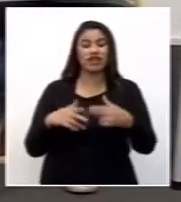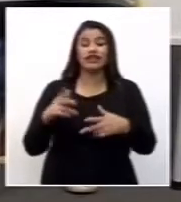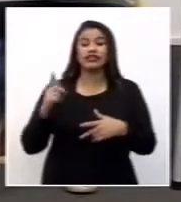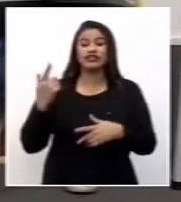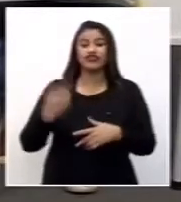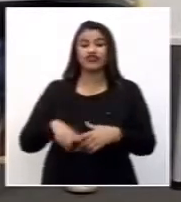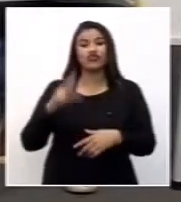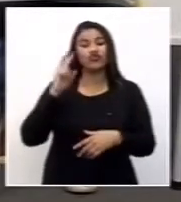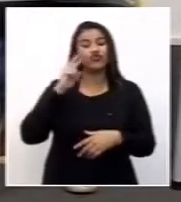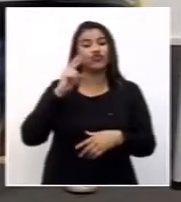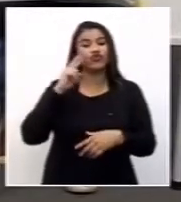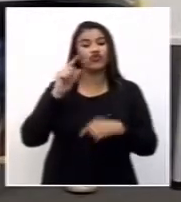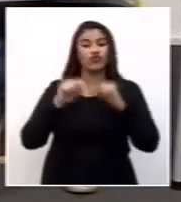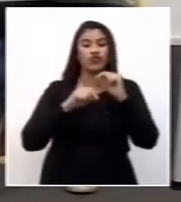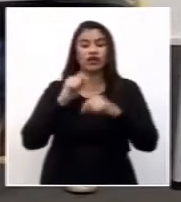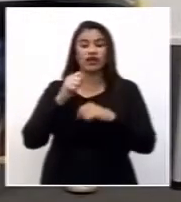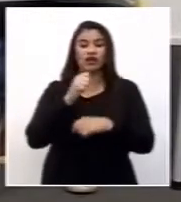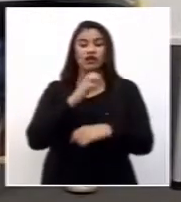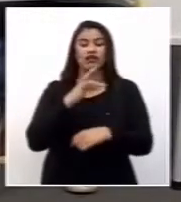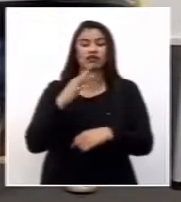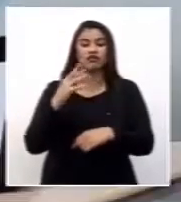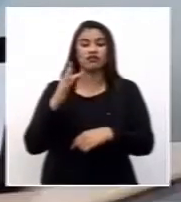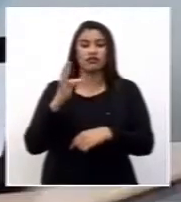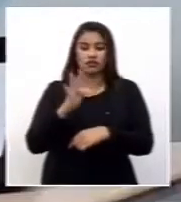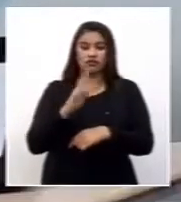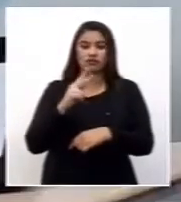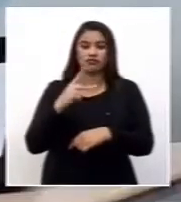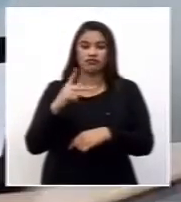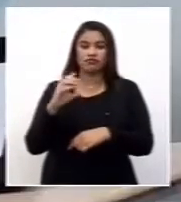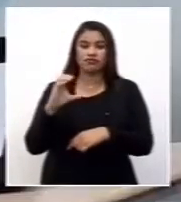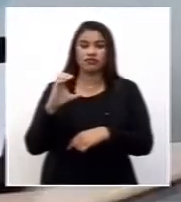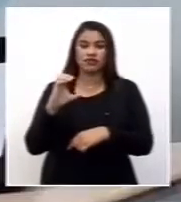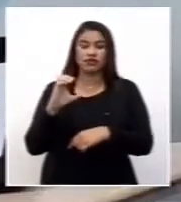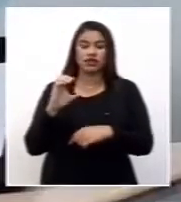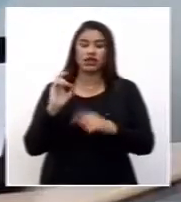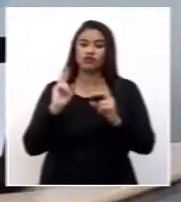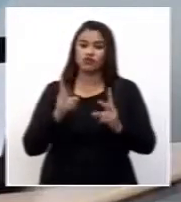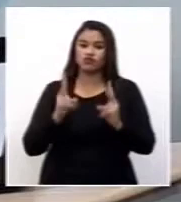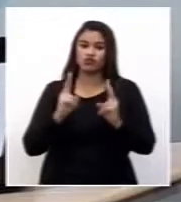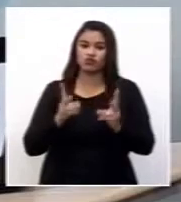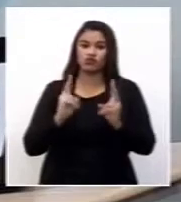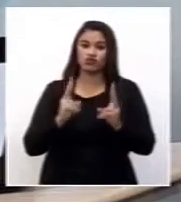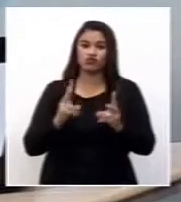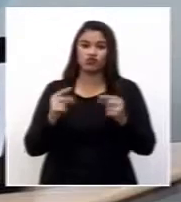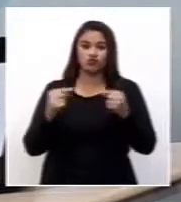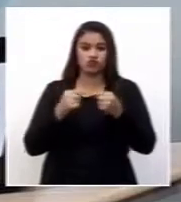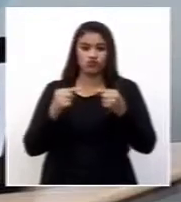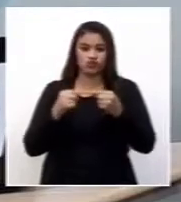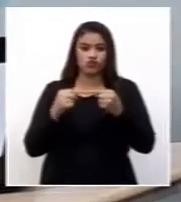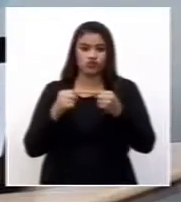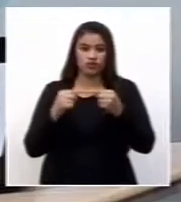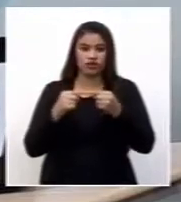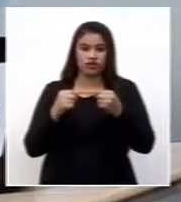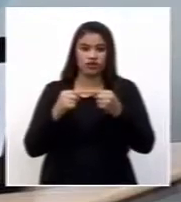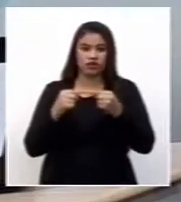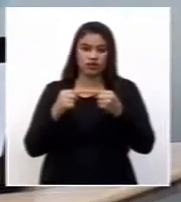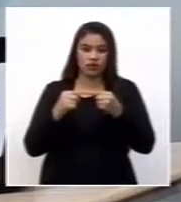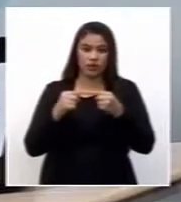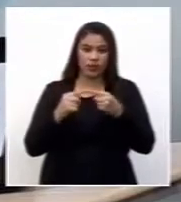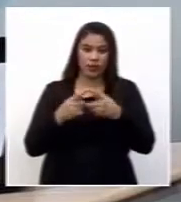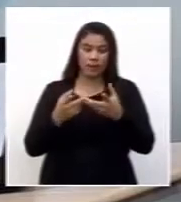professores destacaram nessa TPC, né, que vai ser uma continuidade, né, esta